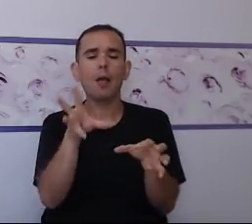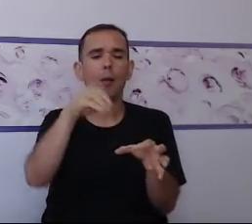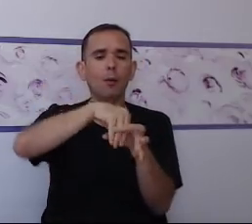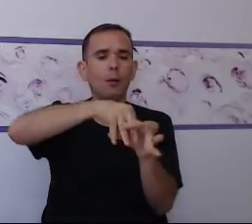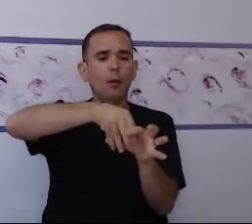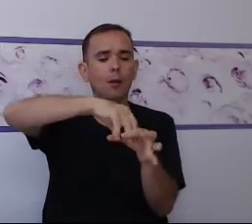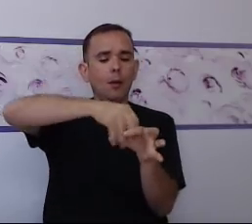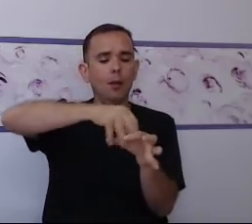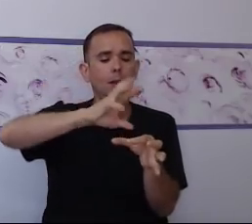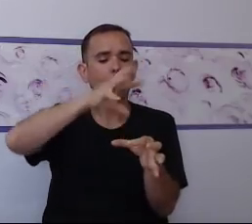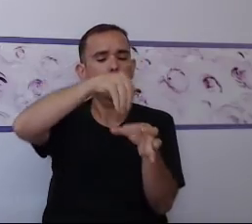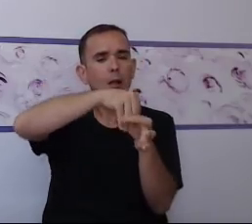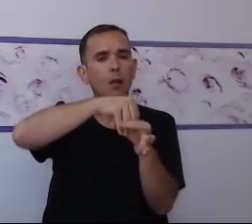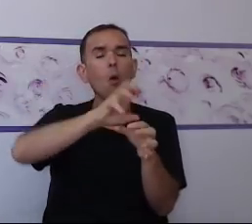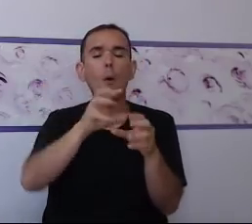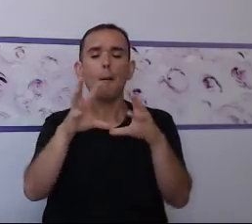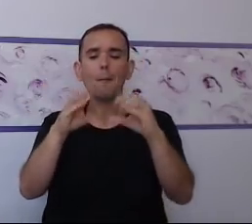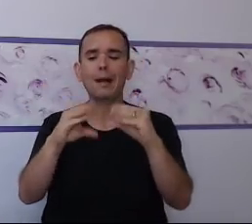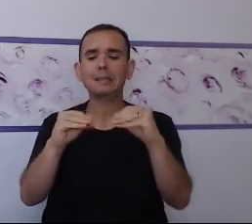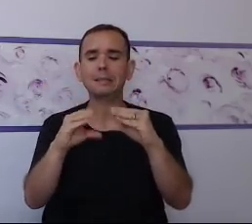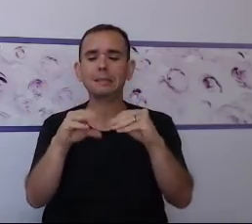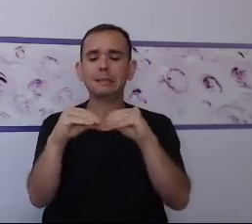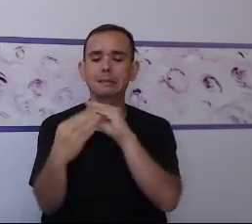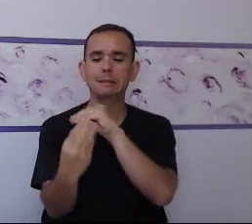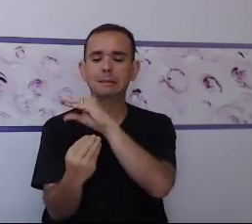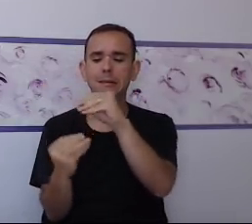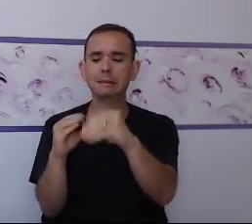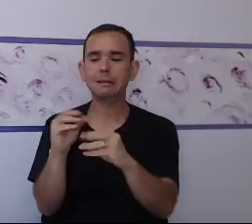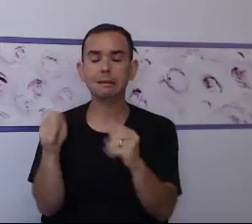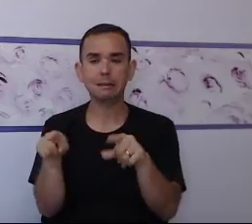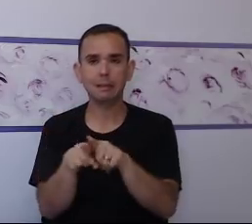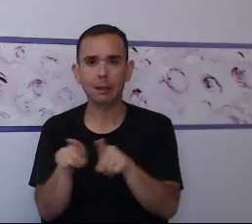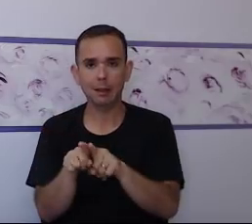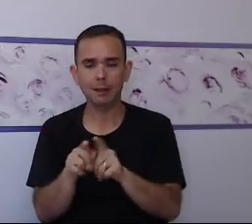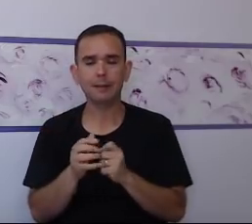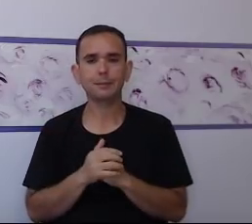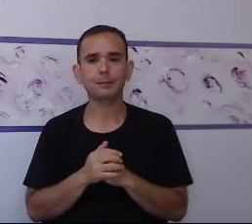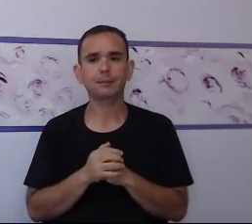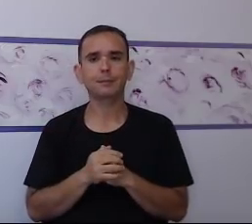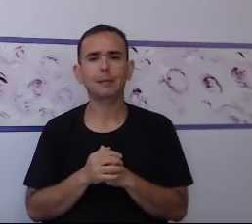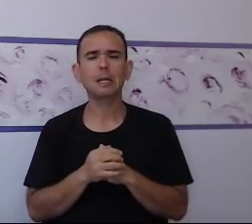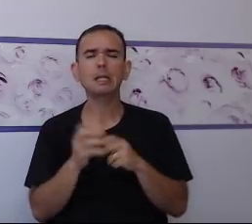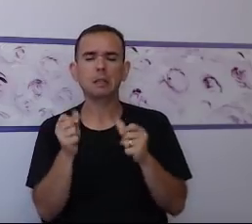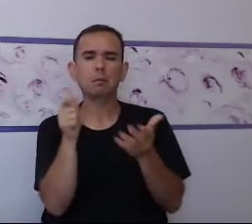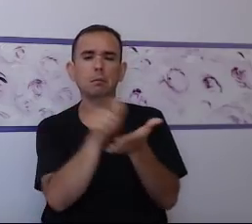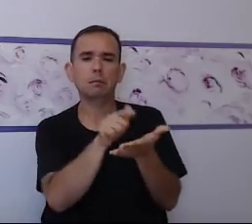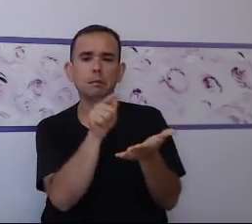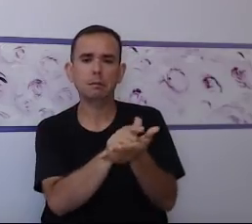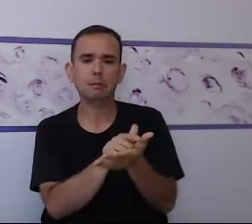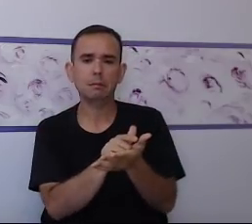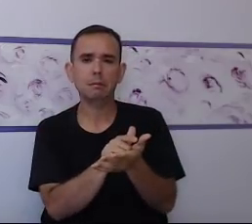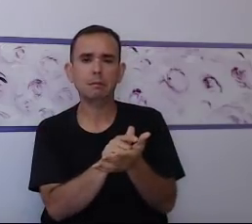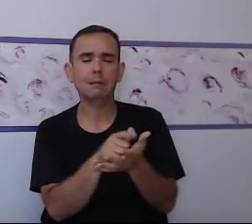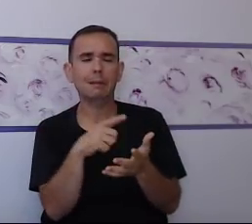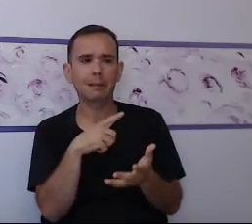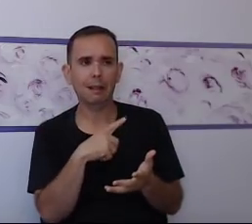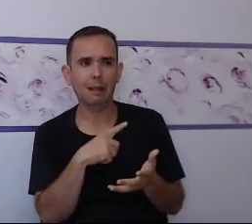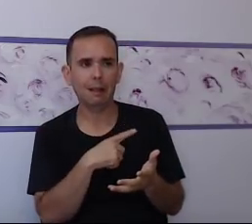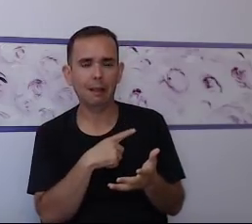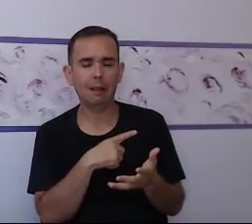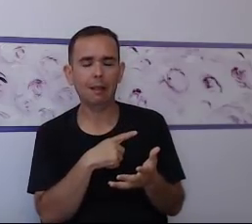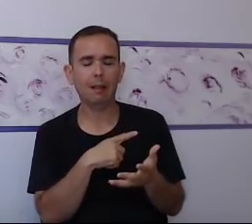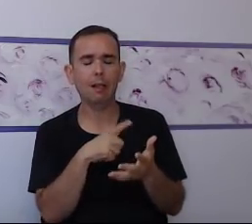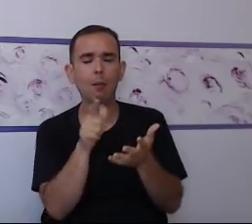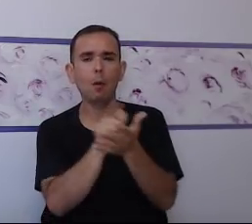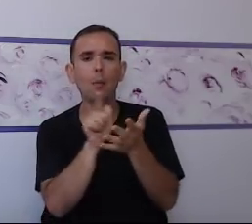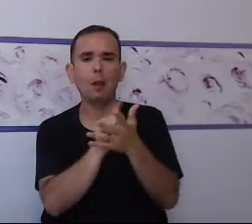garrafa e muitas vezes a massinha de modelar. Aí a gente traz em cartões, né? Em cartões de